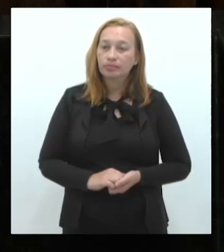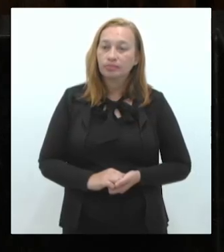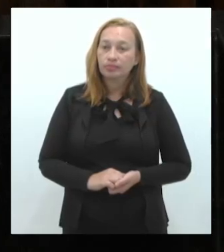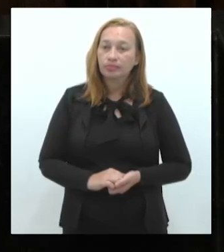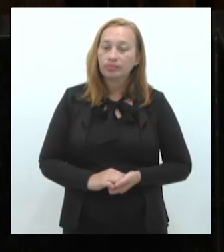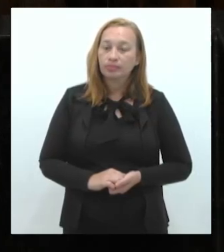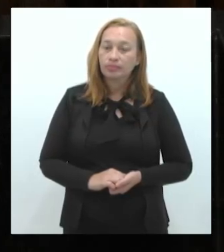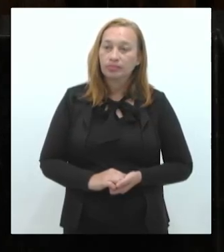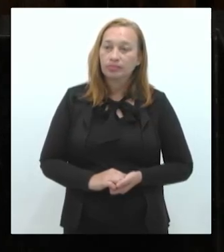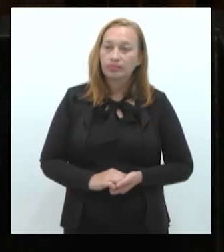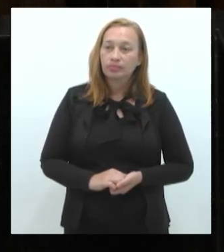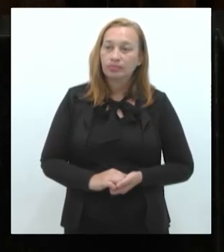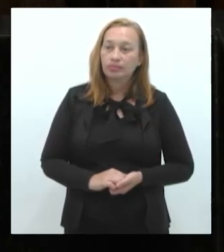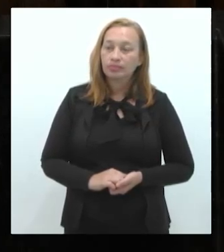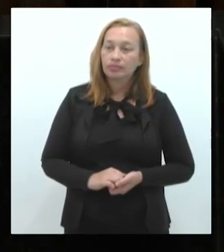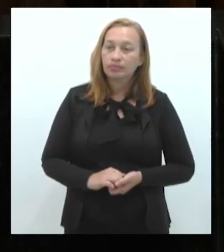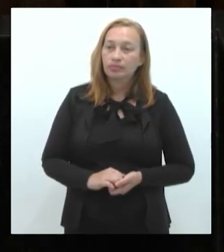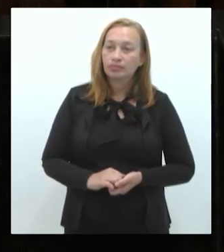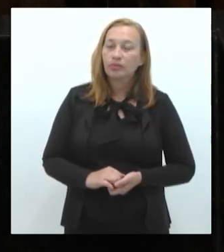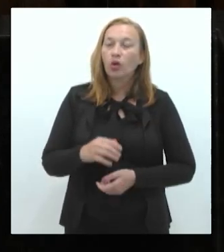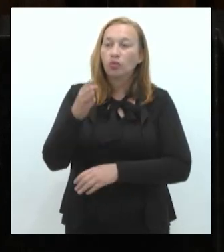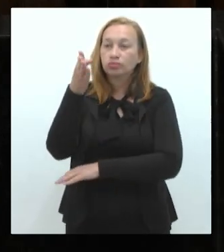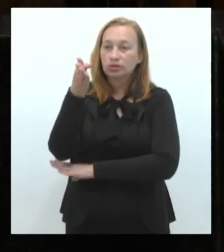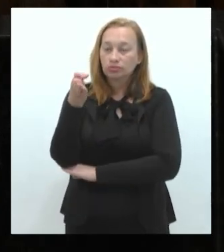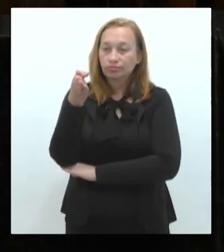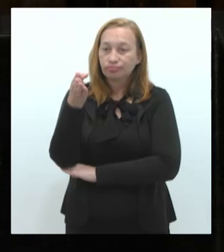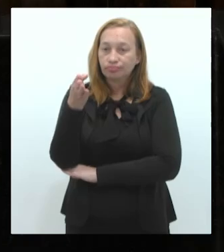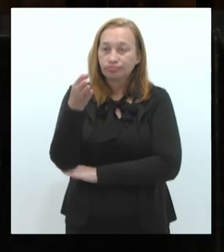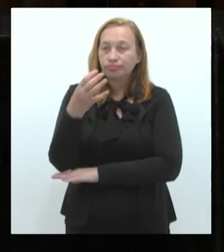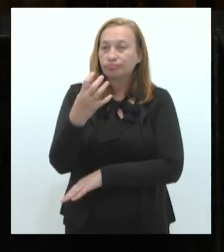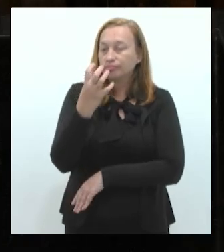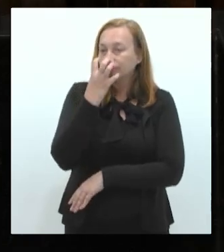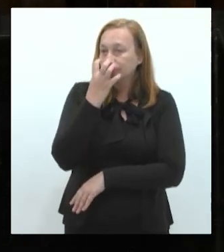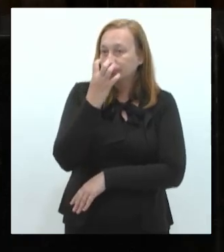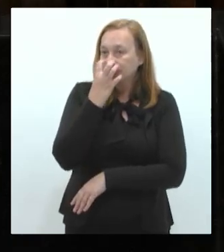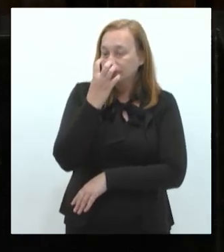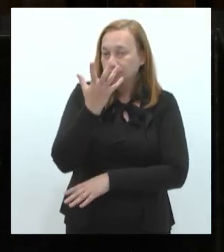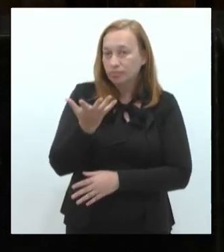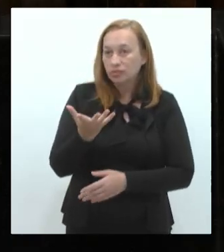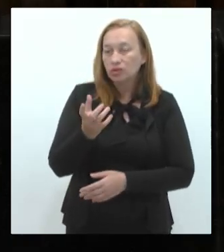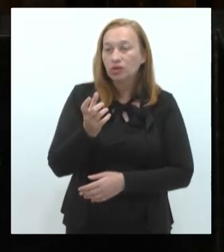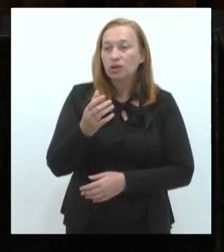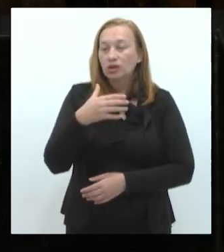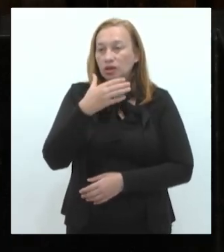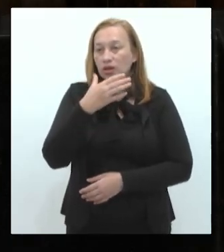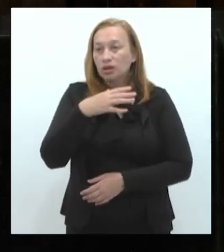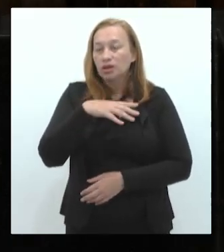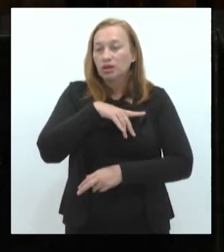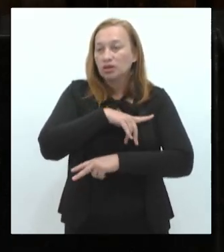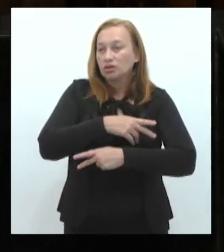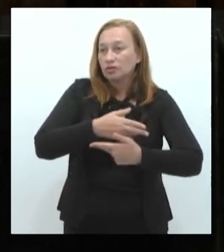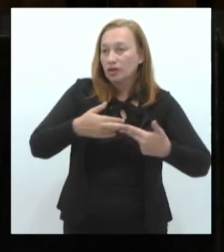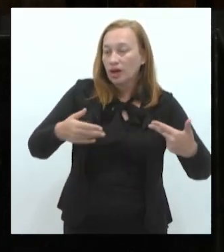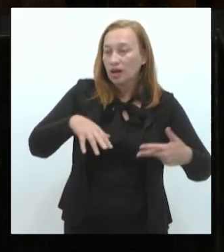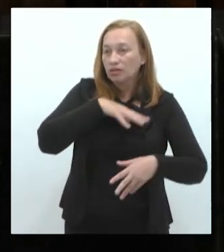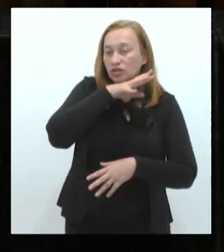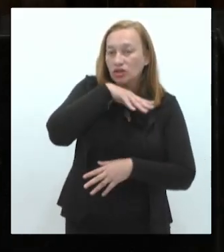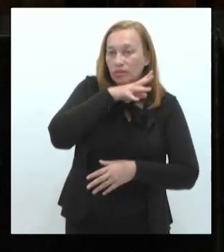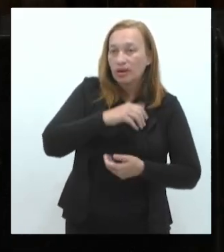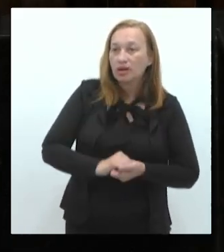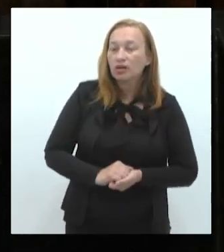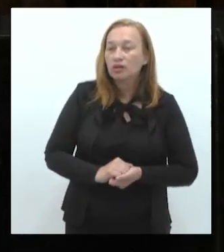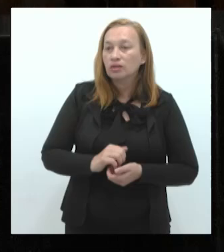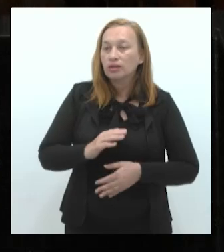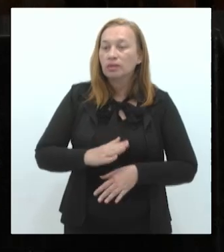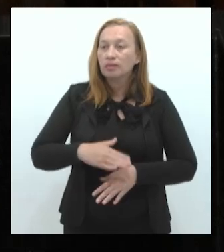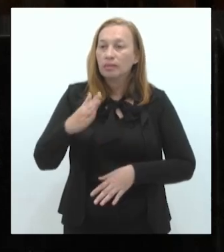abrigo, hotel de abrigo de animais. Quanto maior for a rede de câmaras pela cidade,